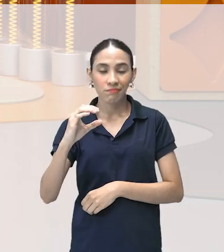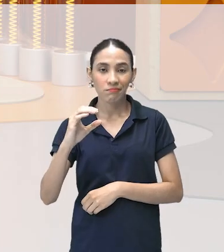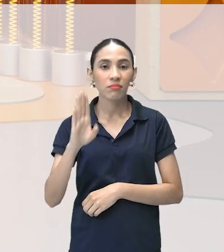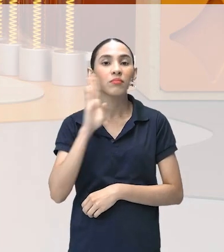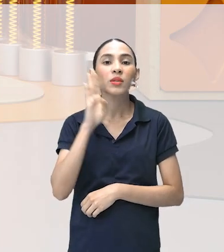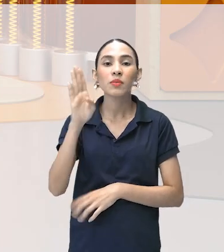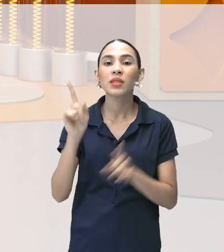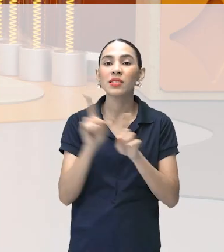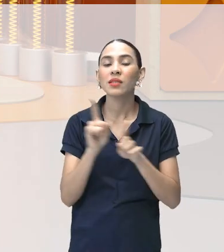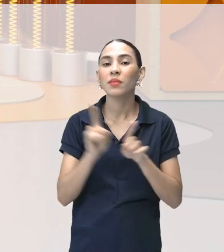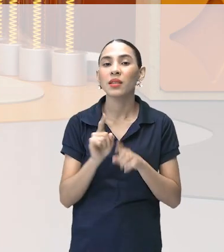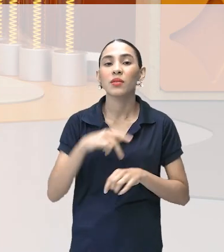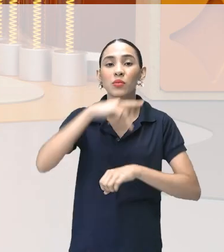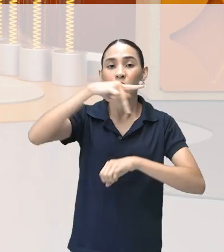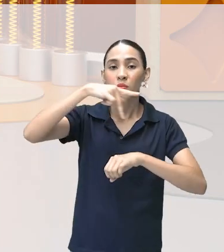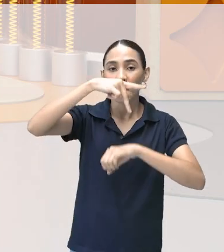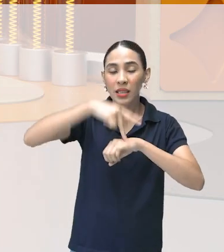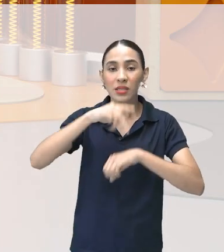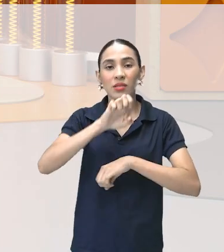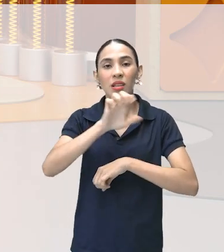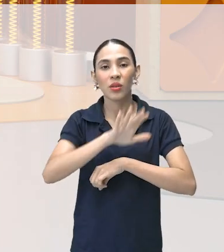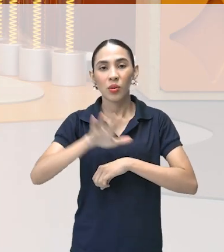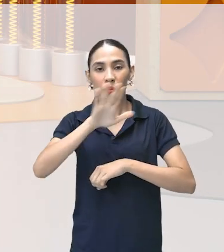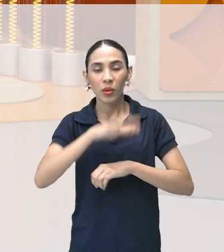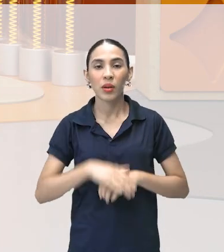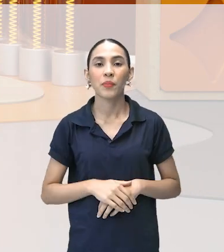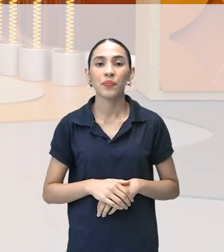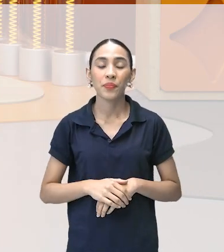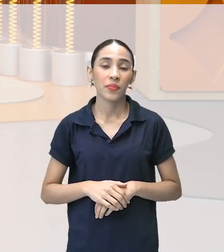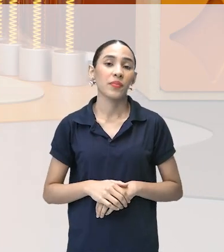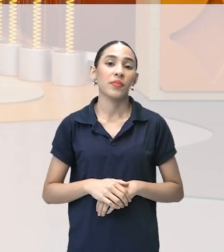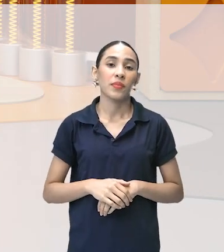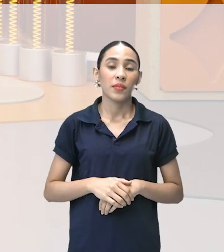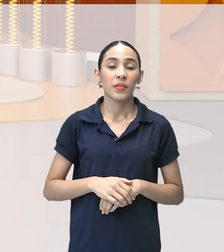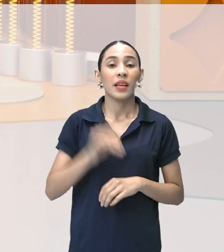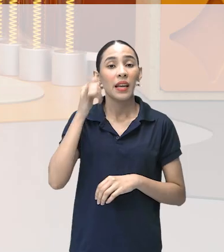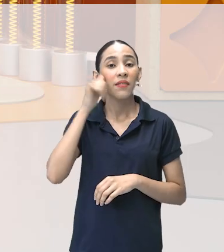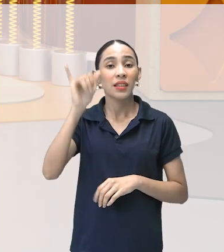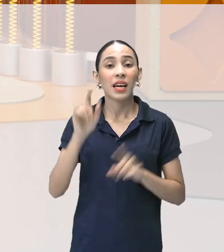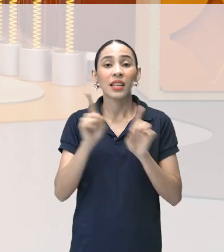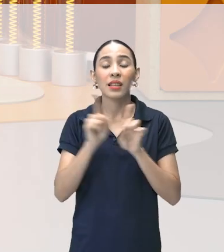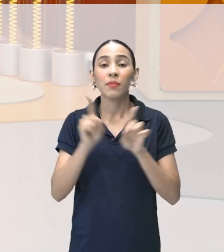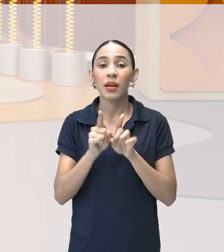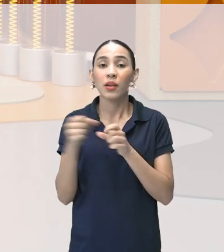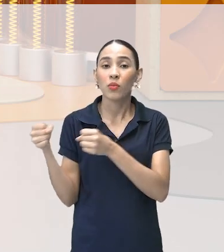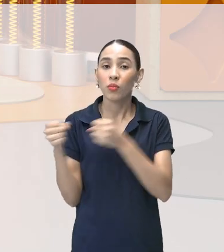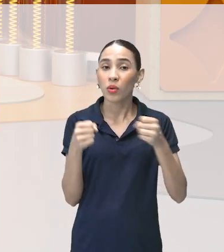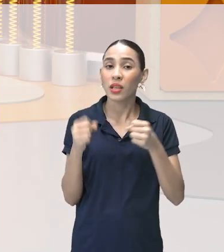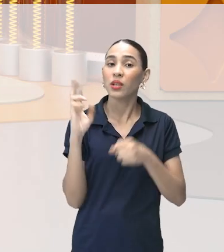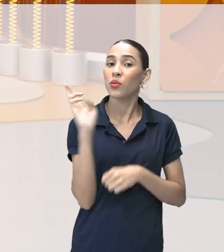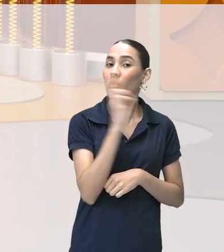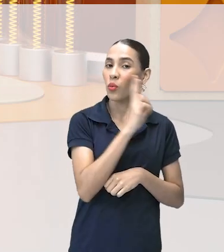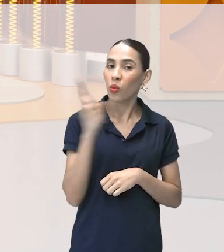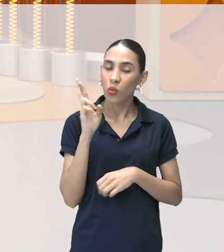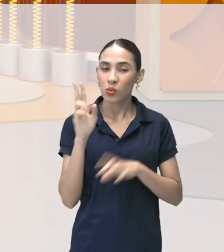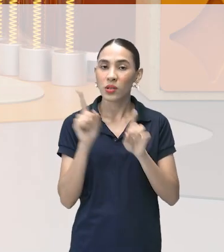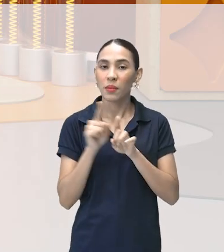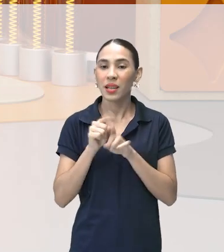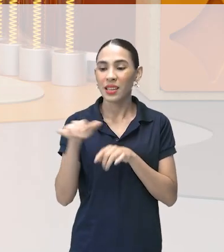ocidentais, principalmente ali os países europeus, e acabar assegurando o poderio russo